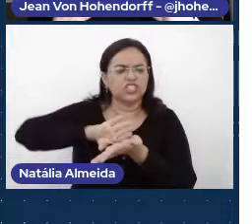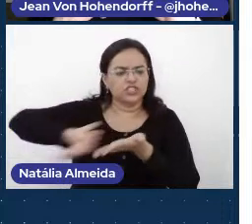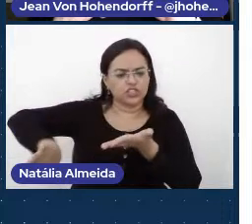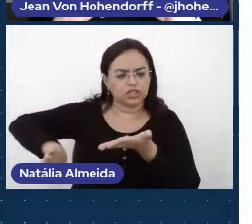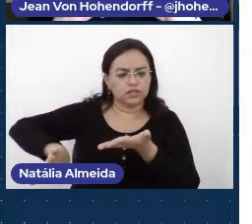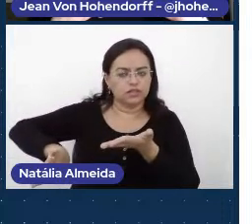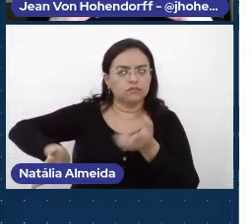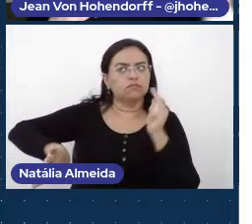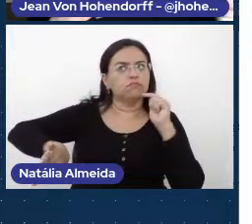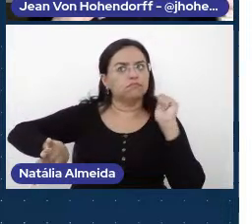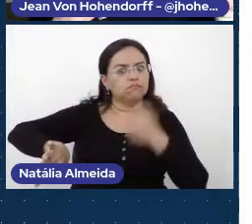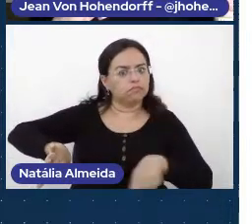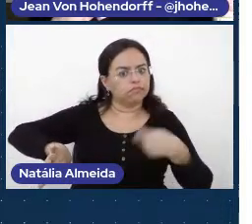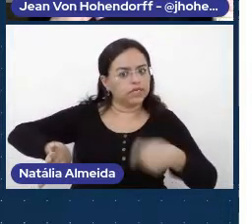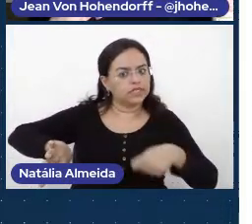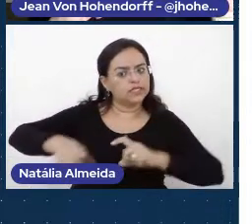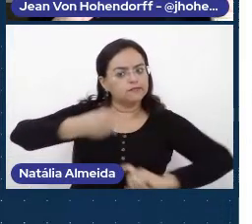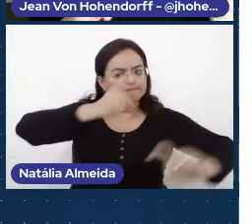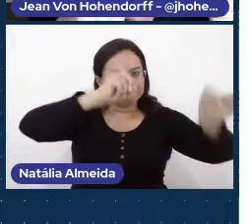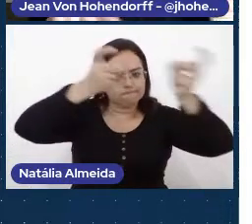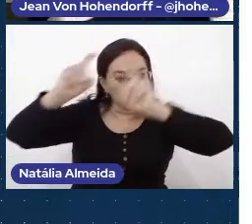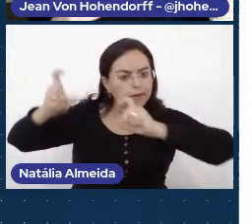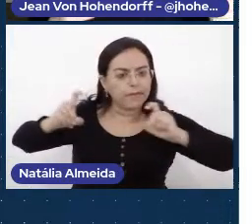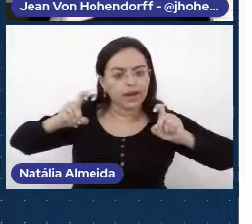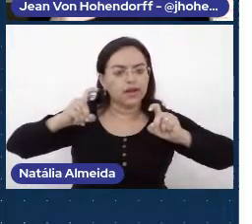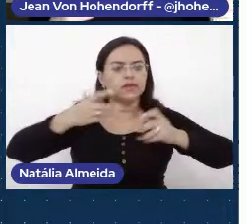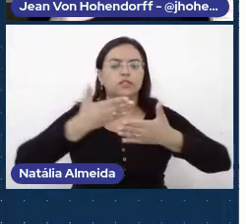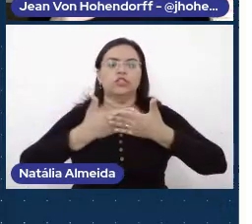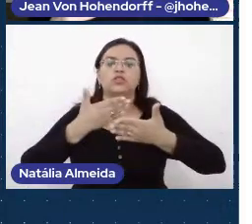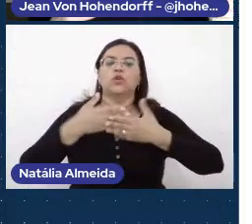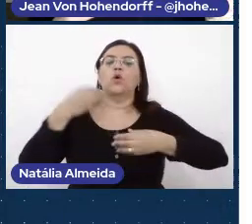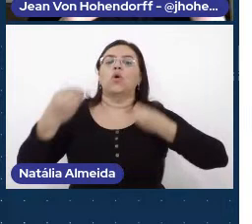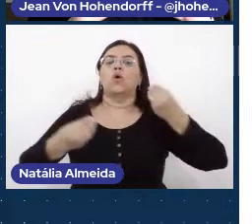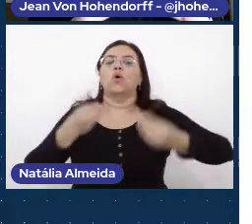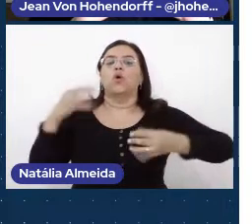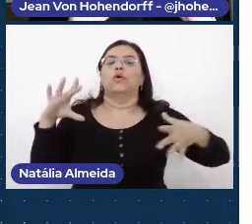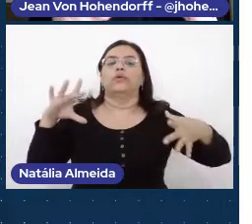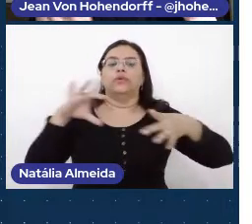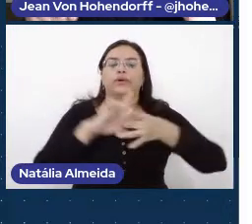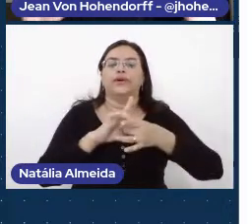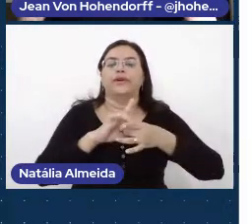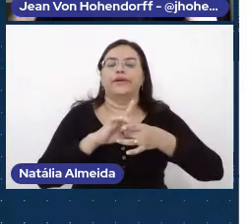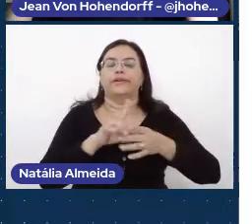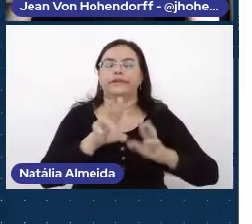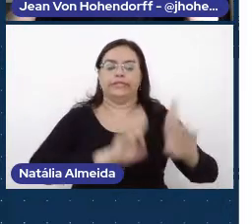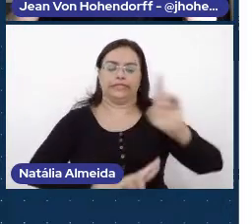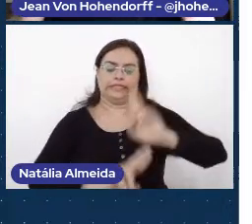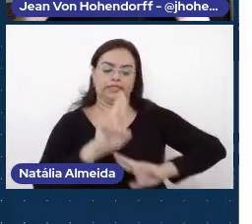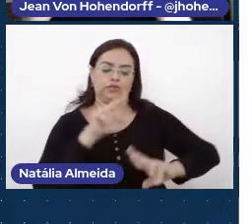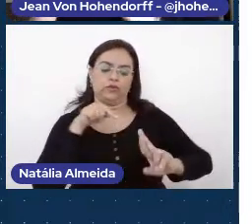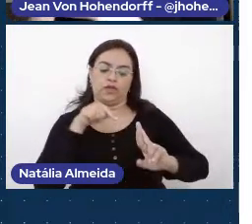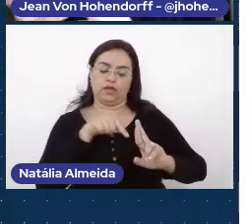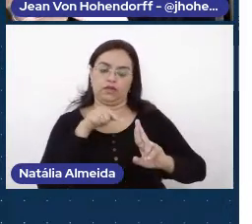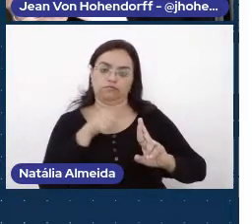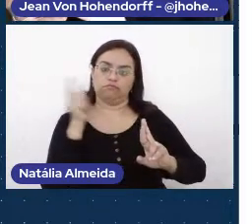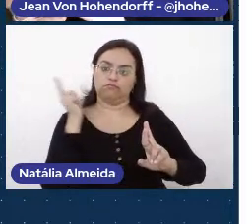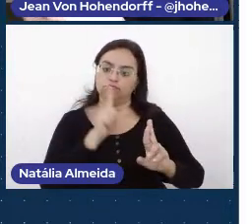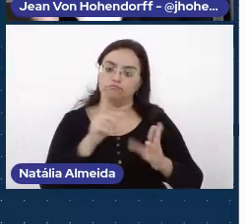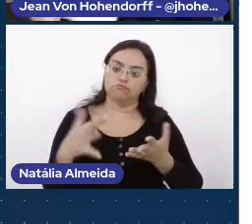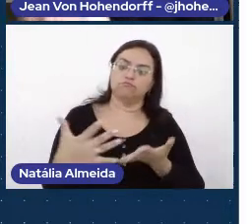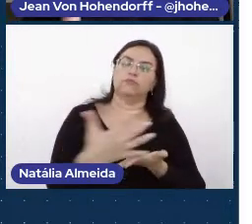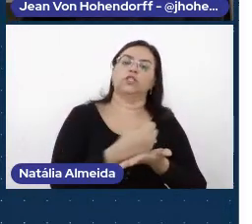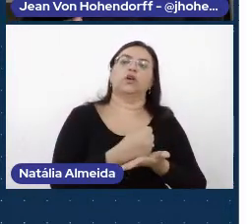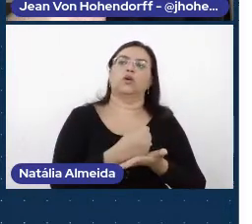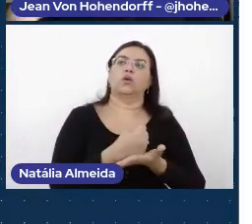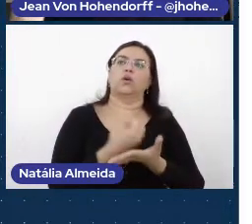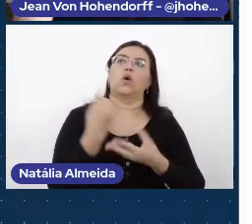para a discussão do meu estudo. Como é que o fenômeno que eu estou estudando, com os resultados que eu cheguei, como é que isso